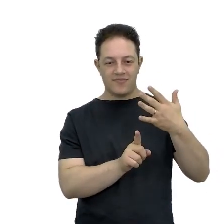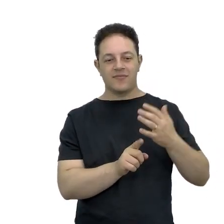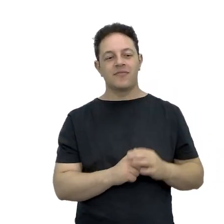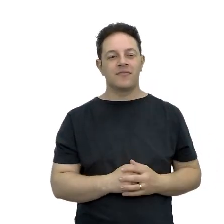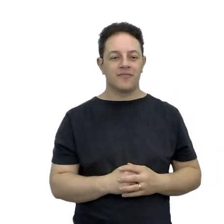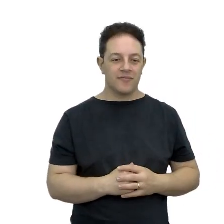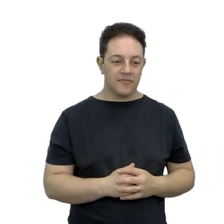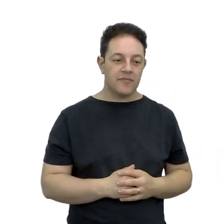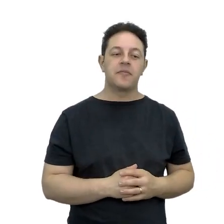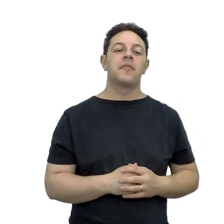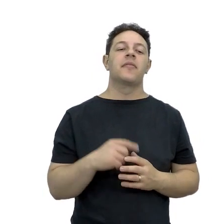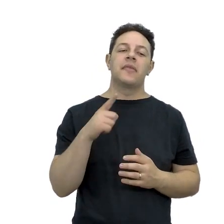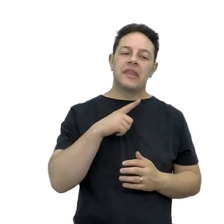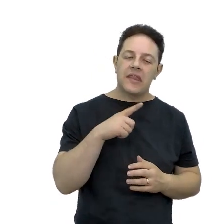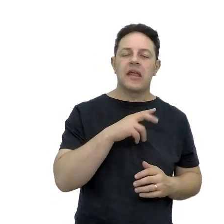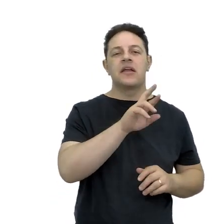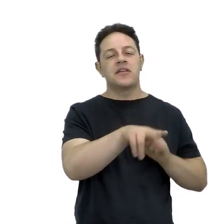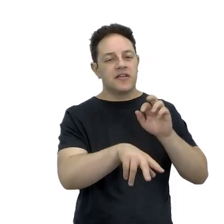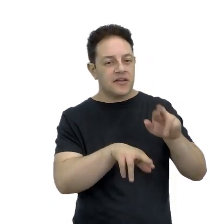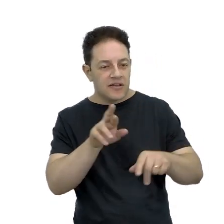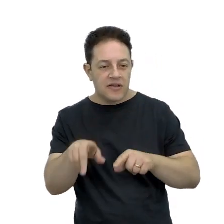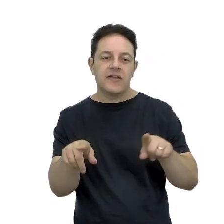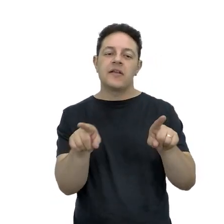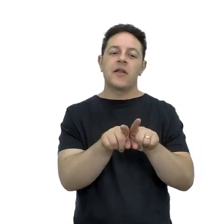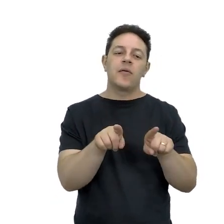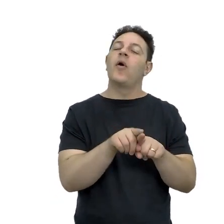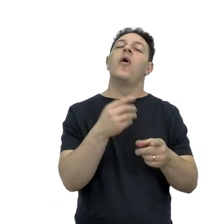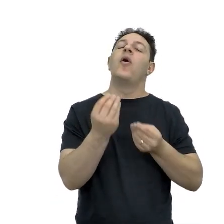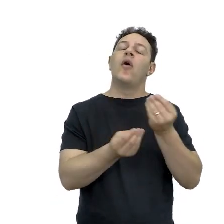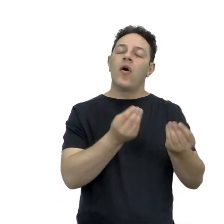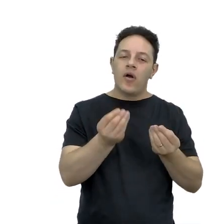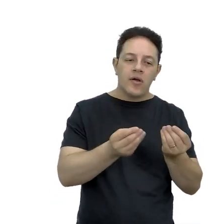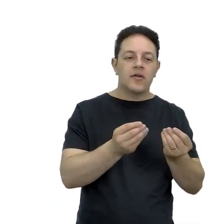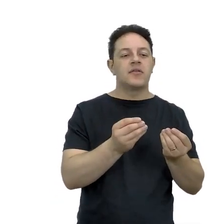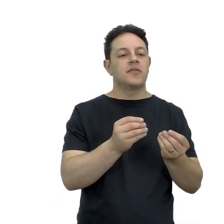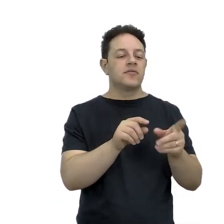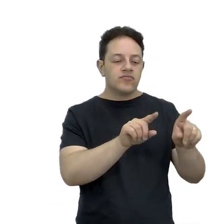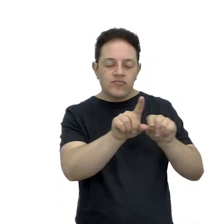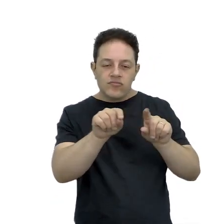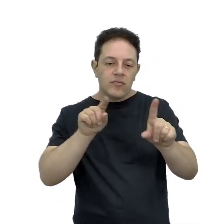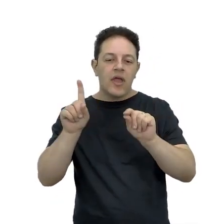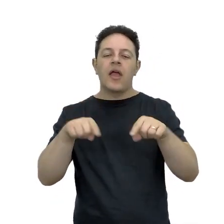encontram com a diversidade e a atuação da seleção natural.